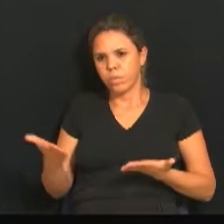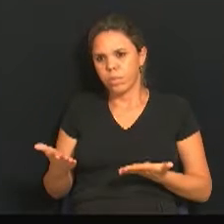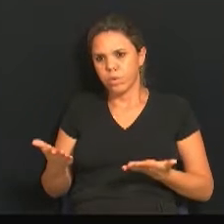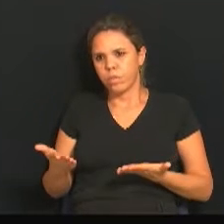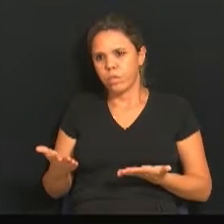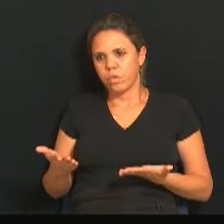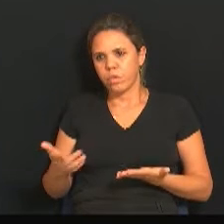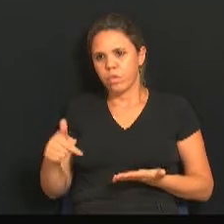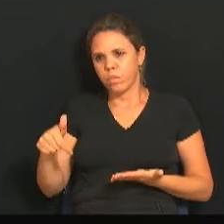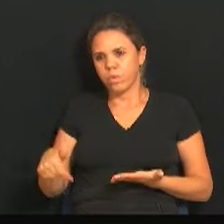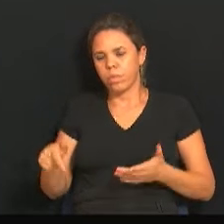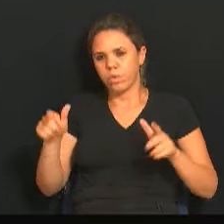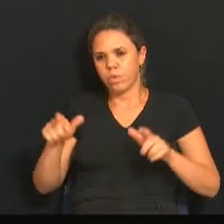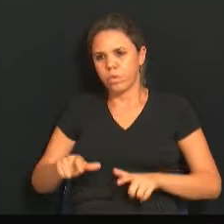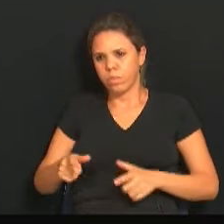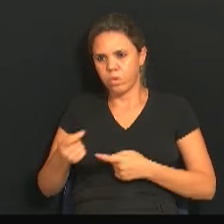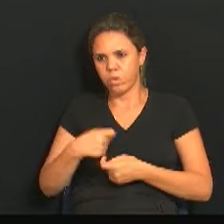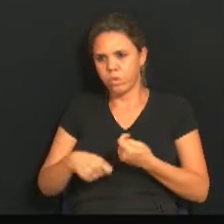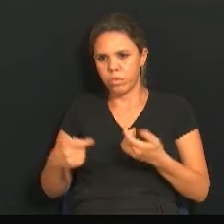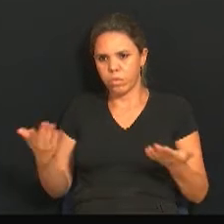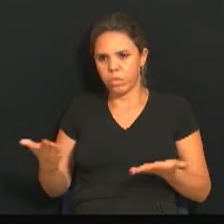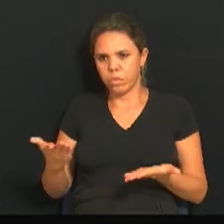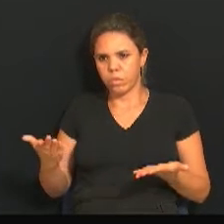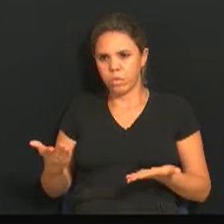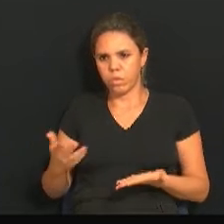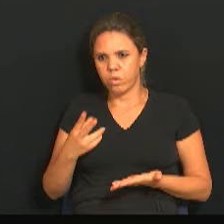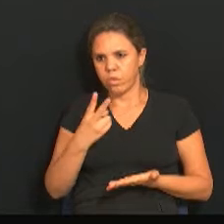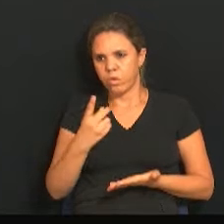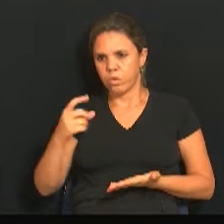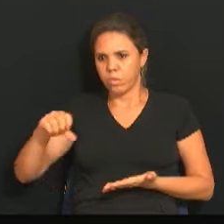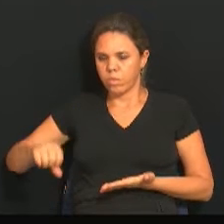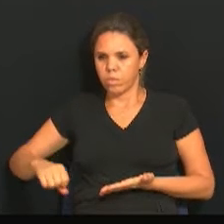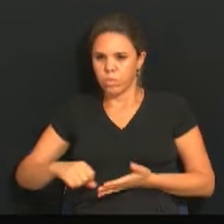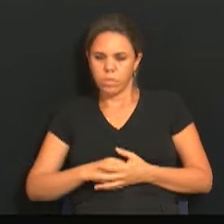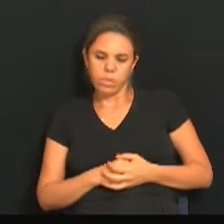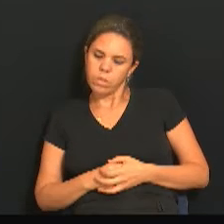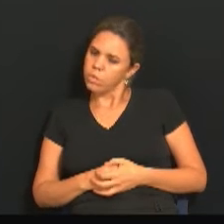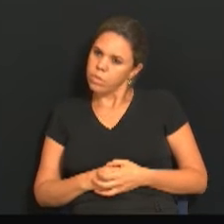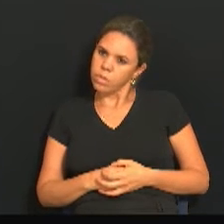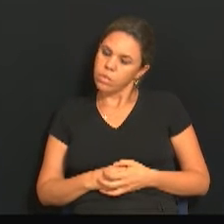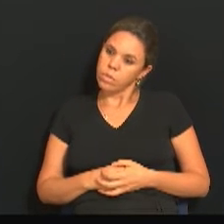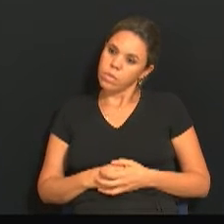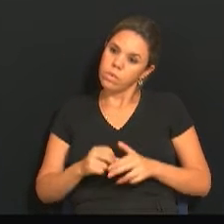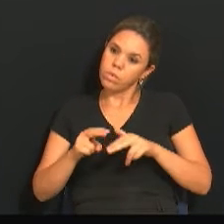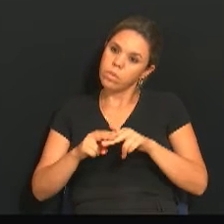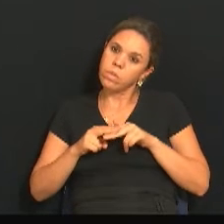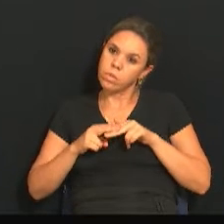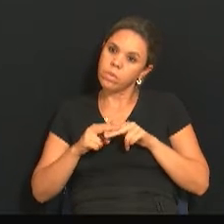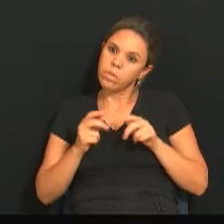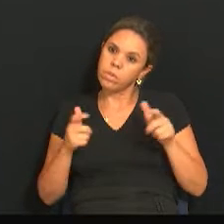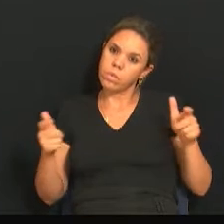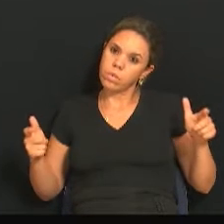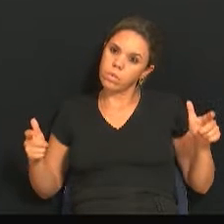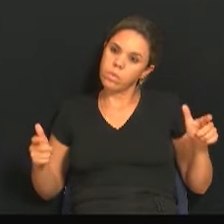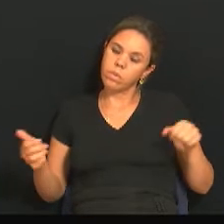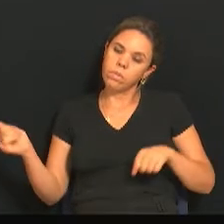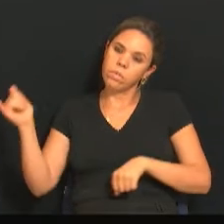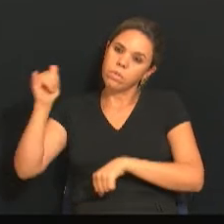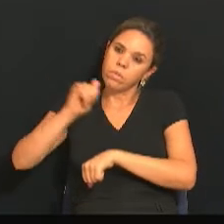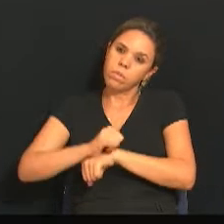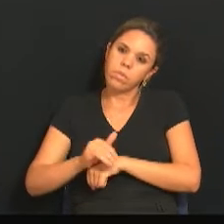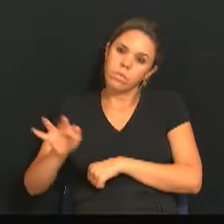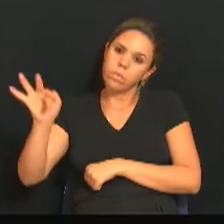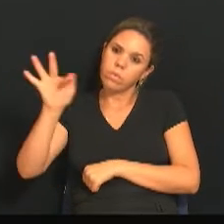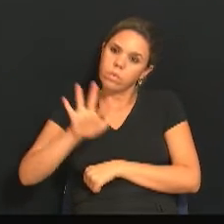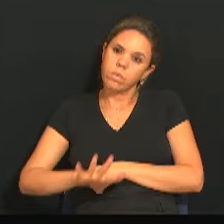7º destino de negócio do Brasil, pelo menos até 2019, né? É por conta da pujança dos aeroportos, das faculdades,